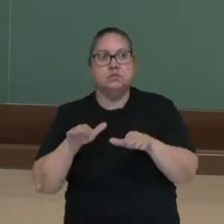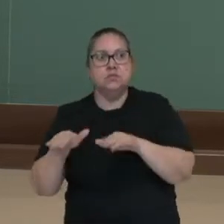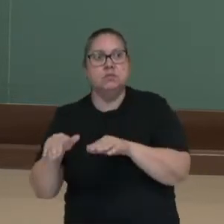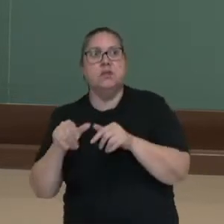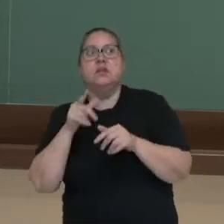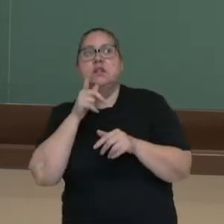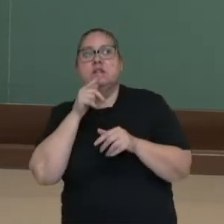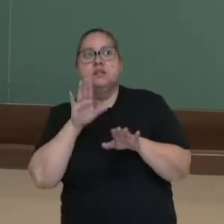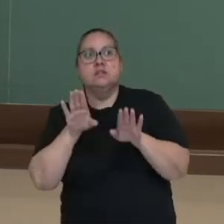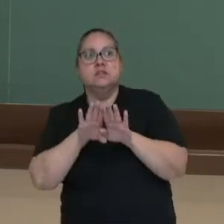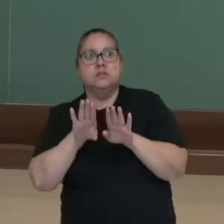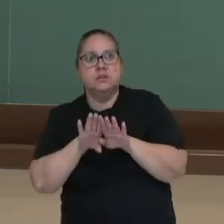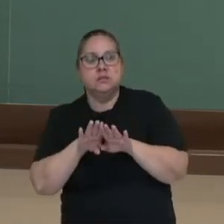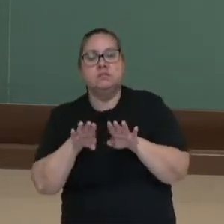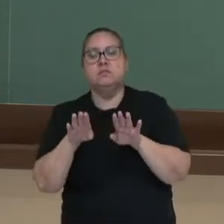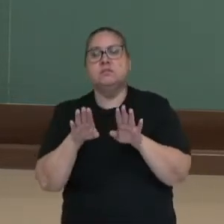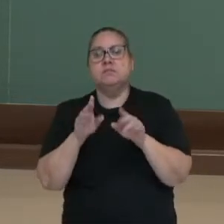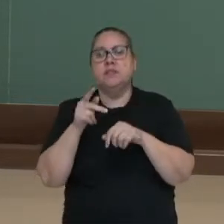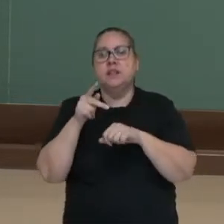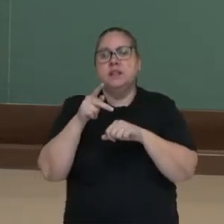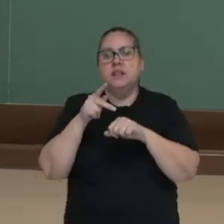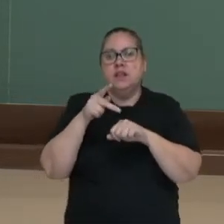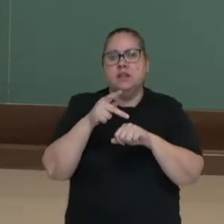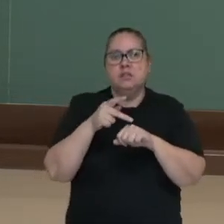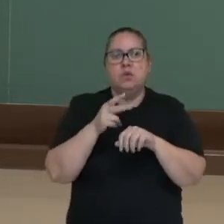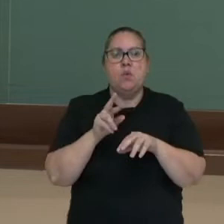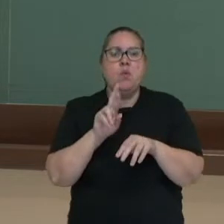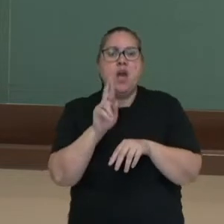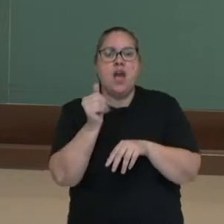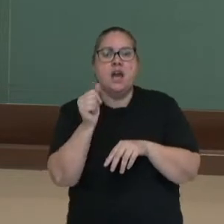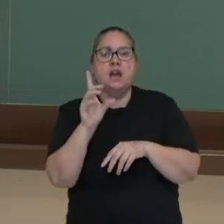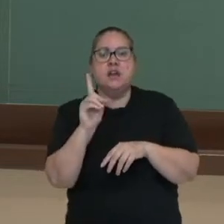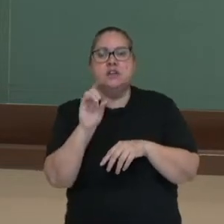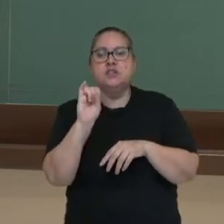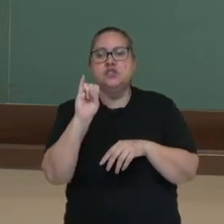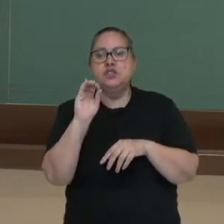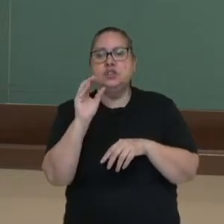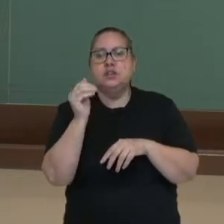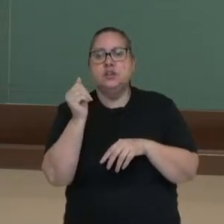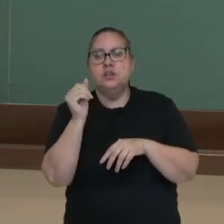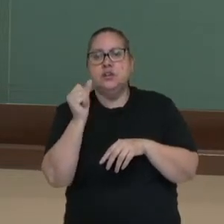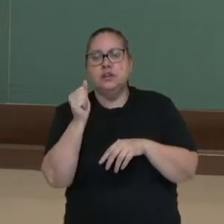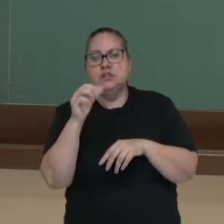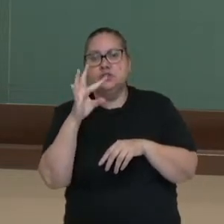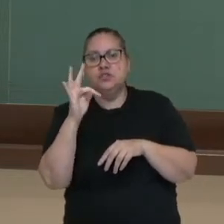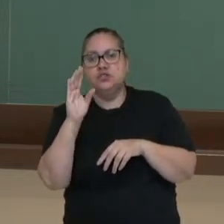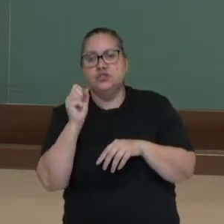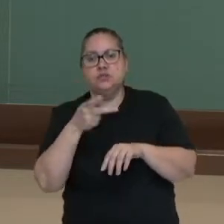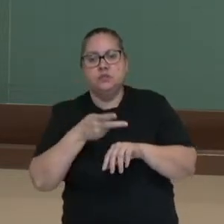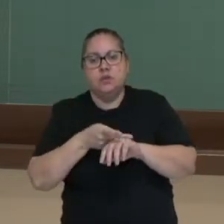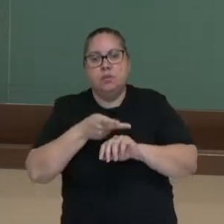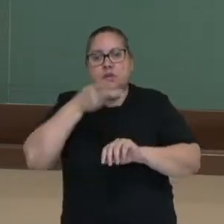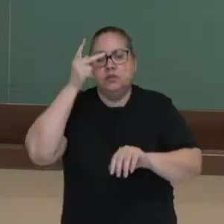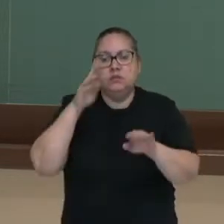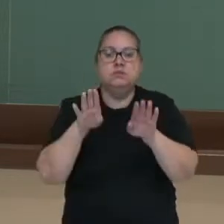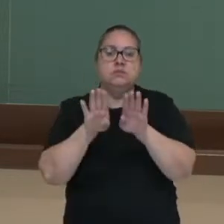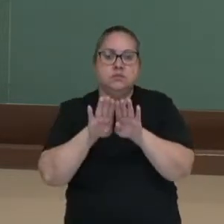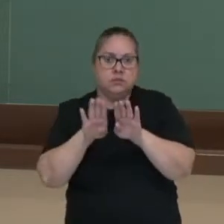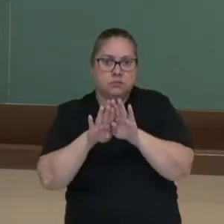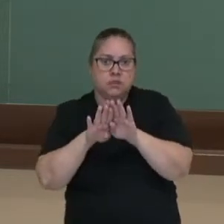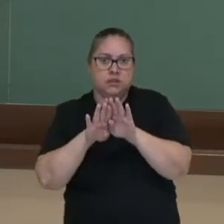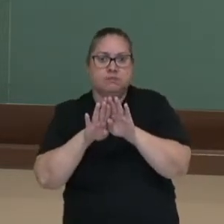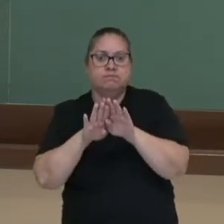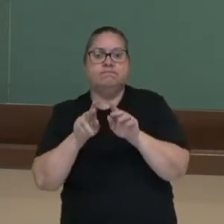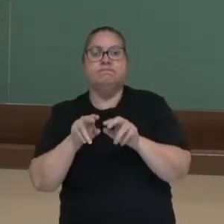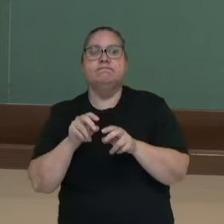nós temos ali os metais pesados ou radioativos e petróleo, que são outros fatores ali de poluição e de contaminação